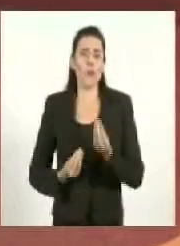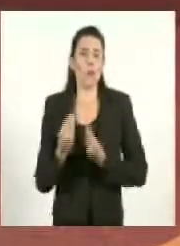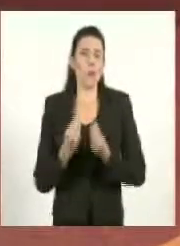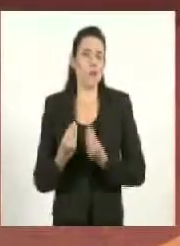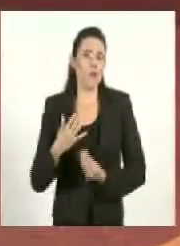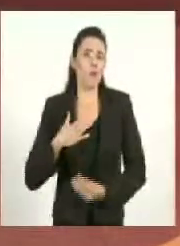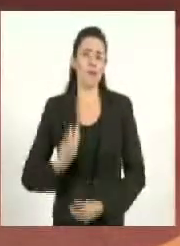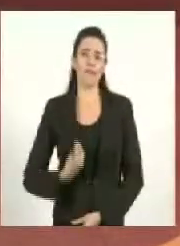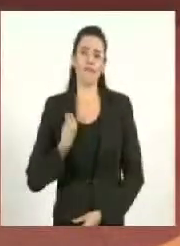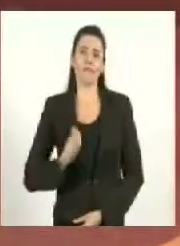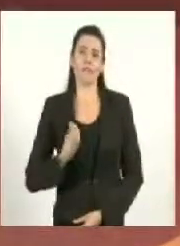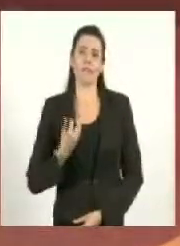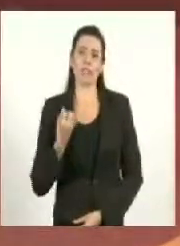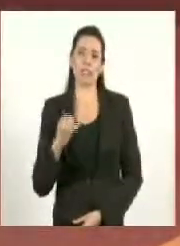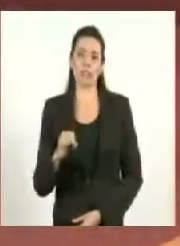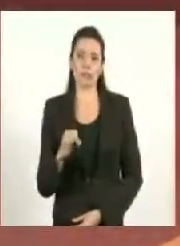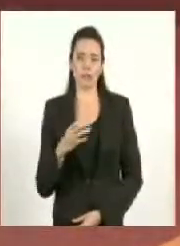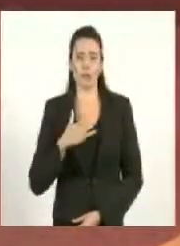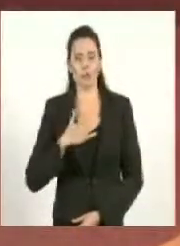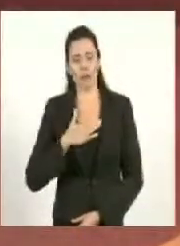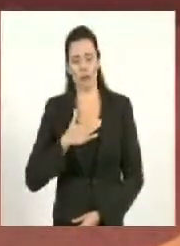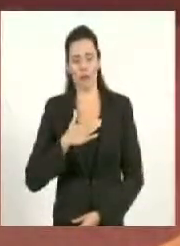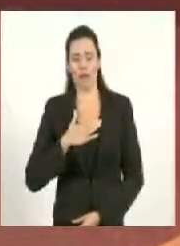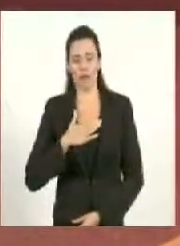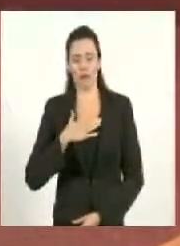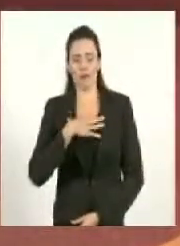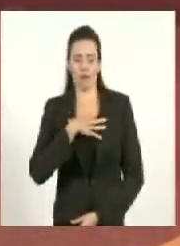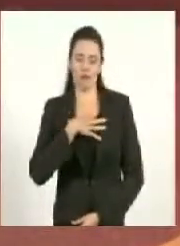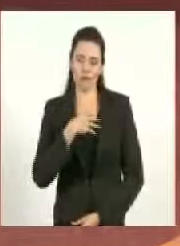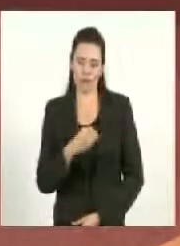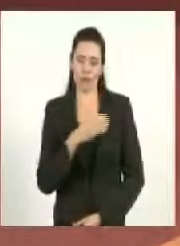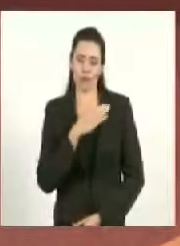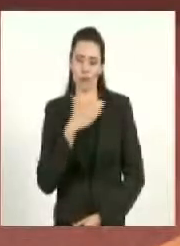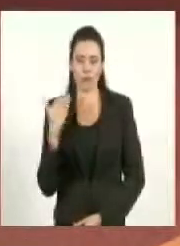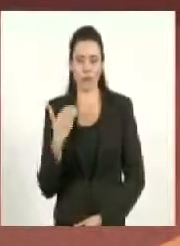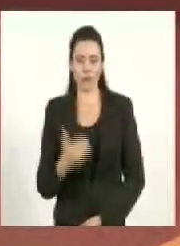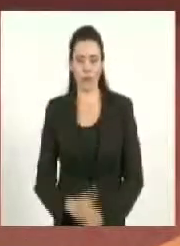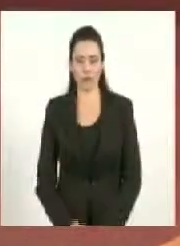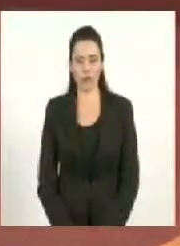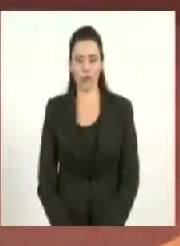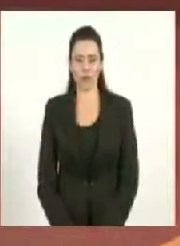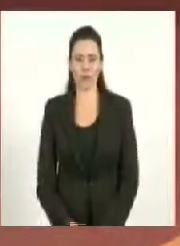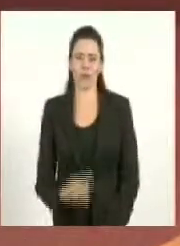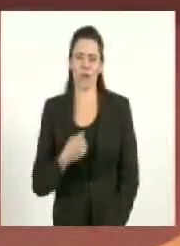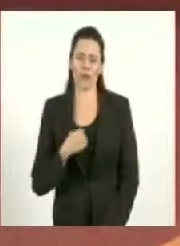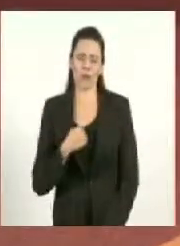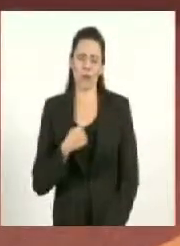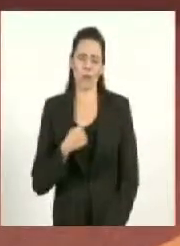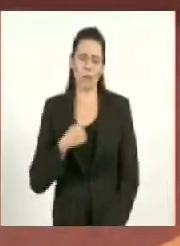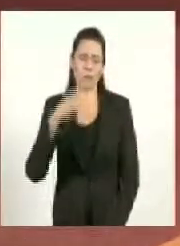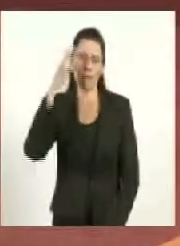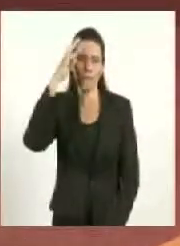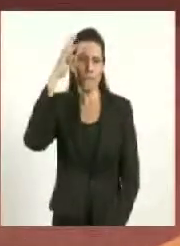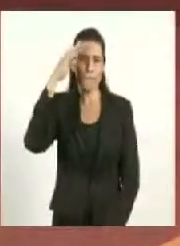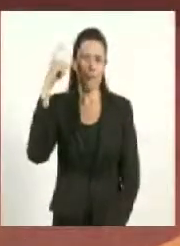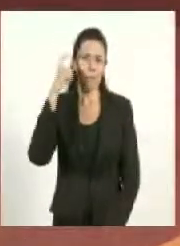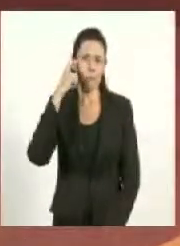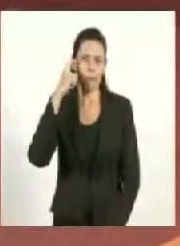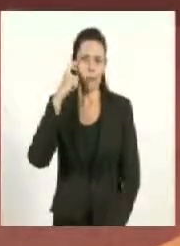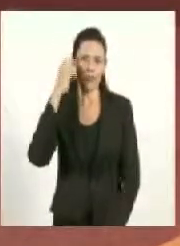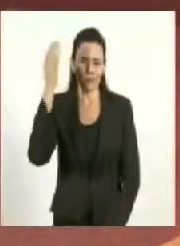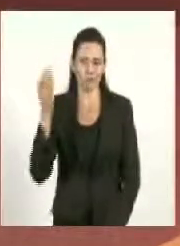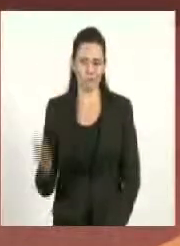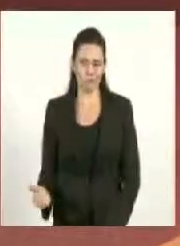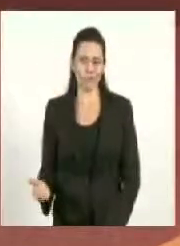Imagino o sofrimento dessa mãe, que nunca mais terá a oportunidade de ter sua filha nos seus